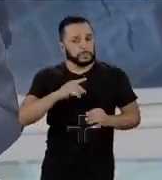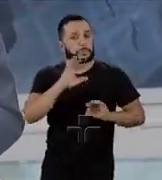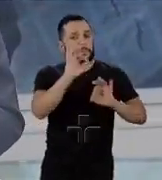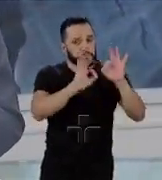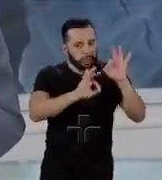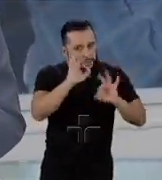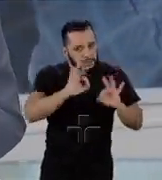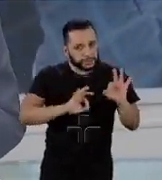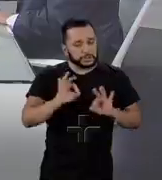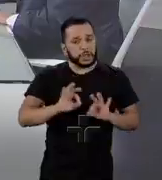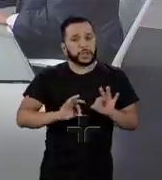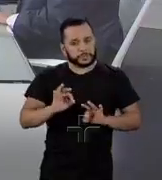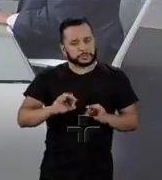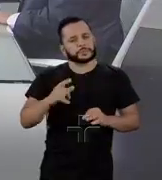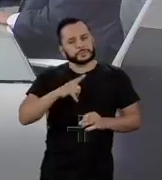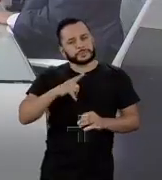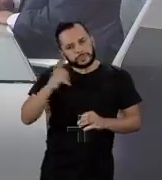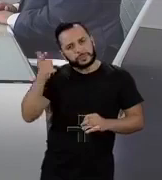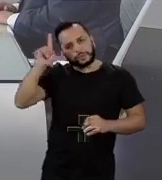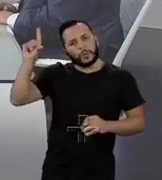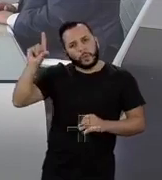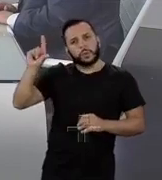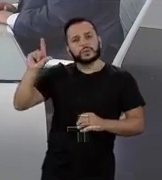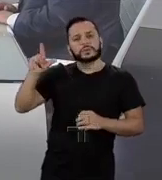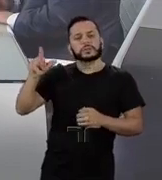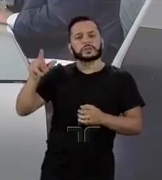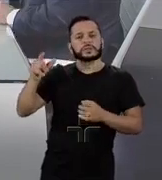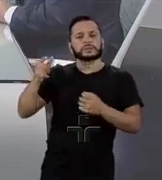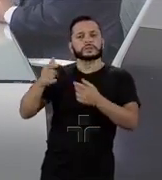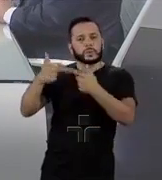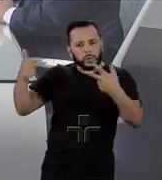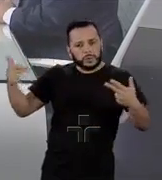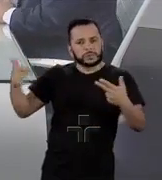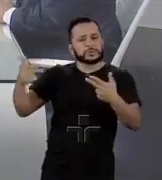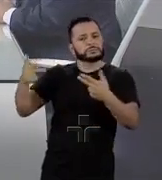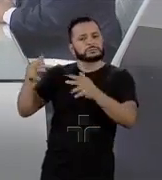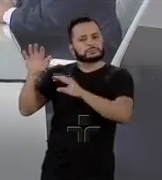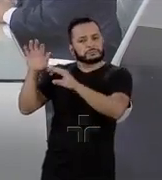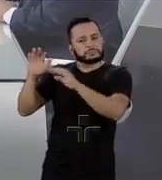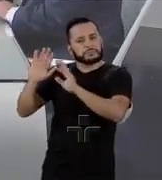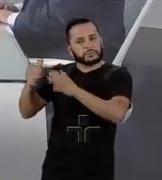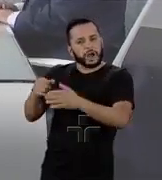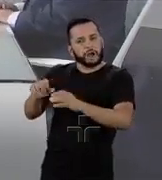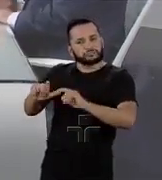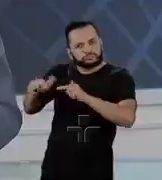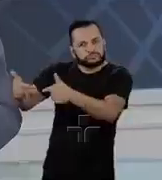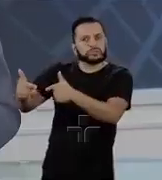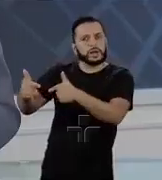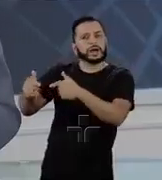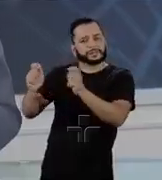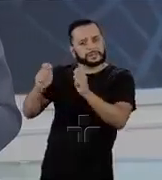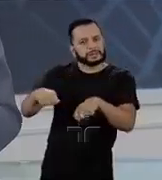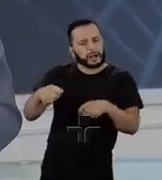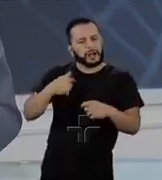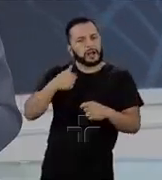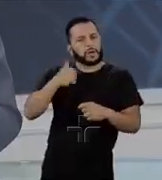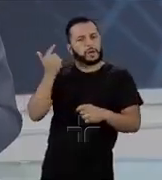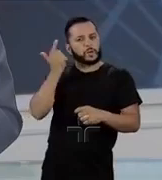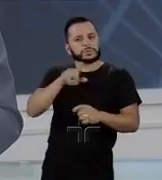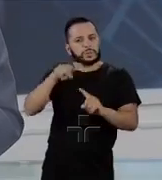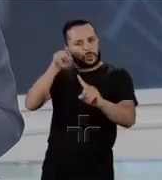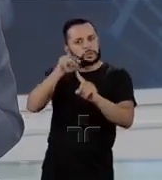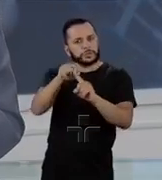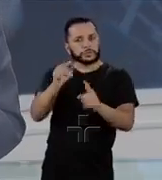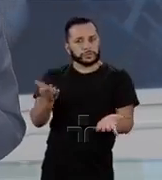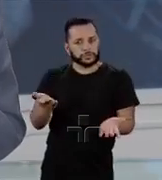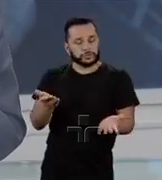Outros fatores têm que ser envolvidos para que o resultado seja mais perene. Mas, de qualquer forma, eu lembro que no